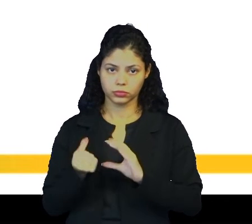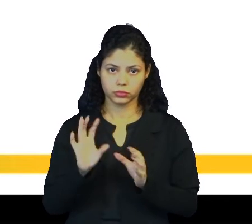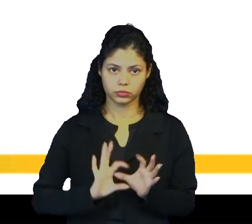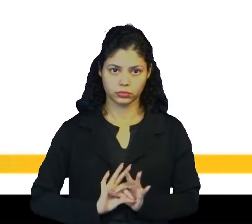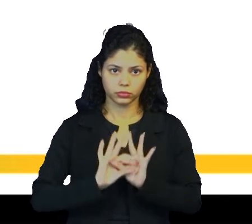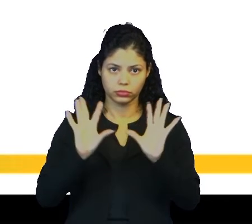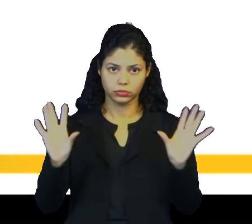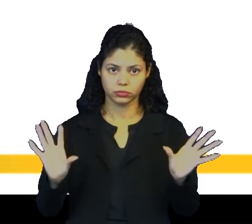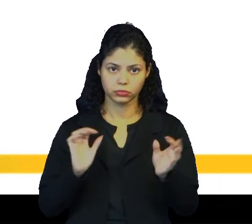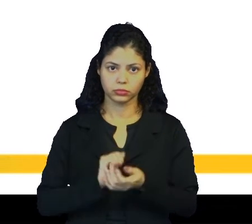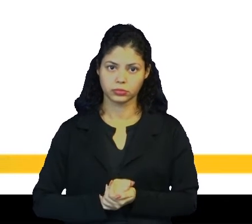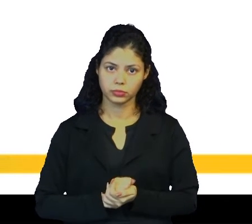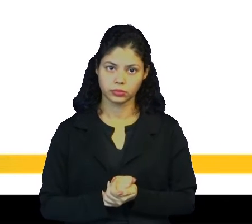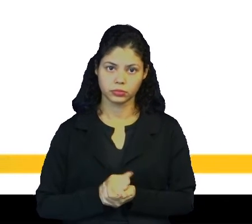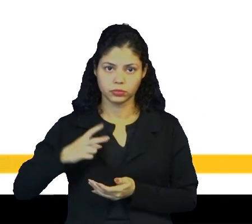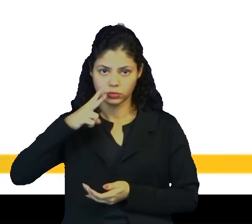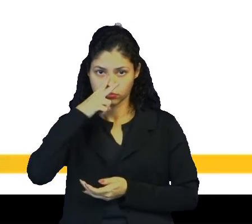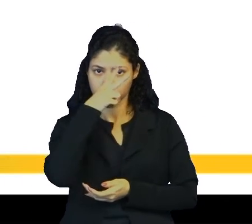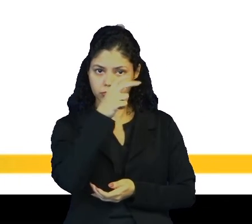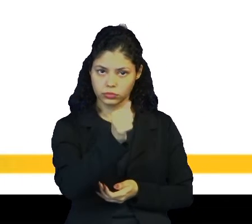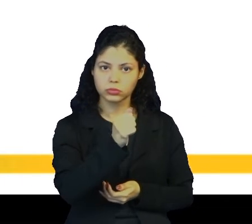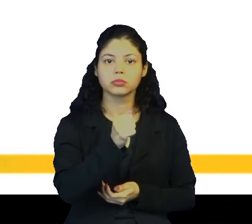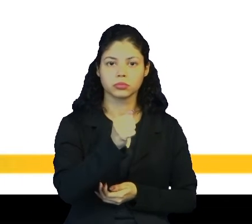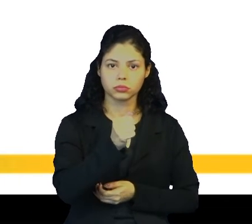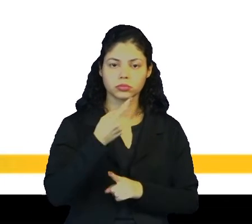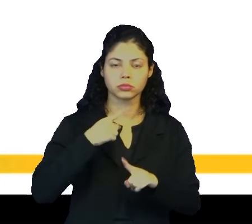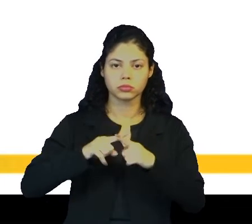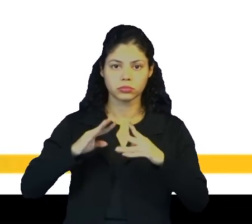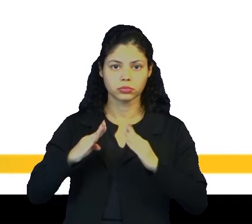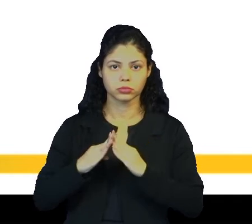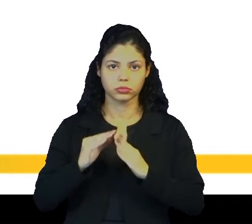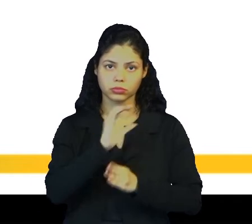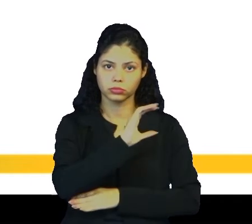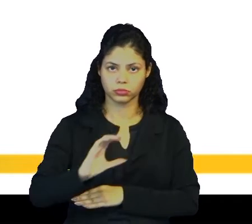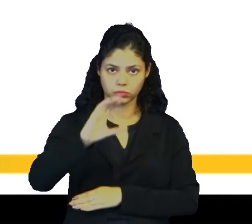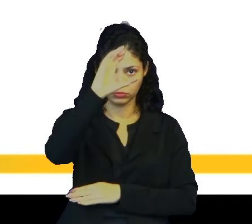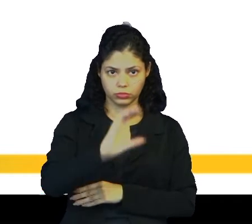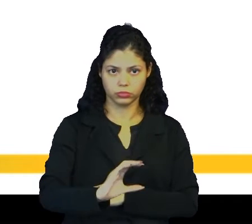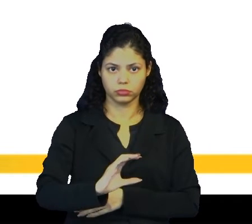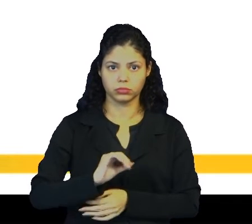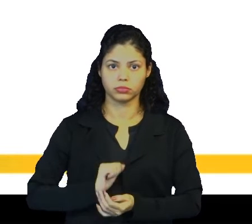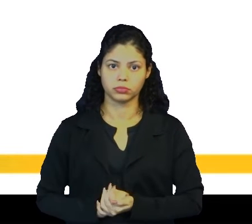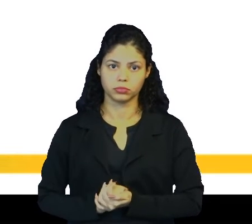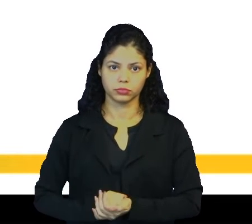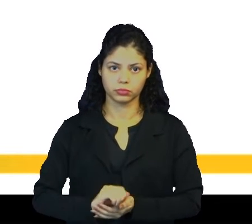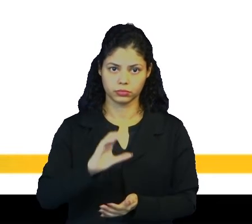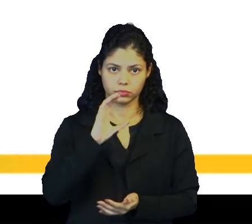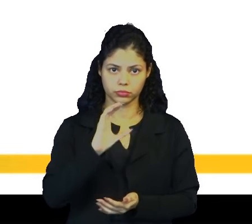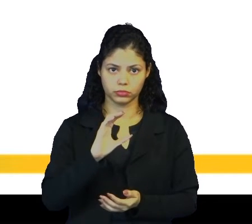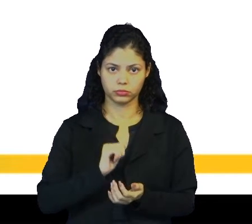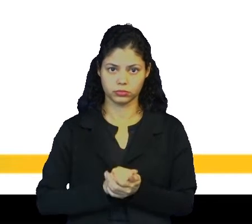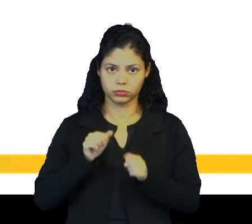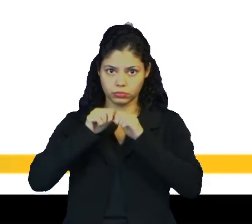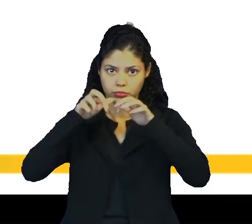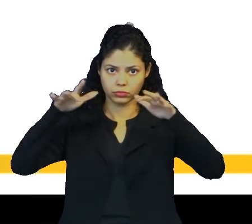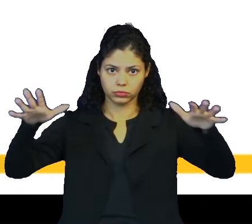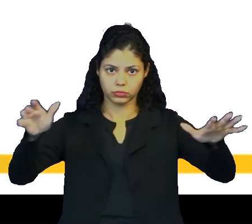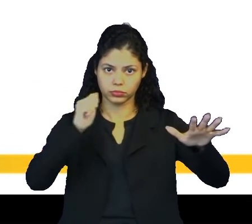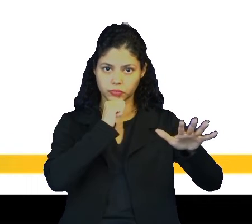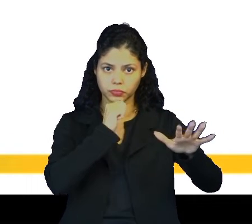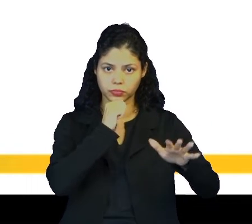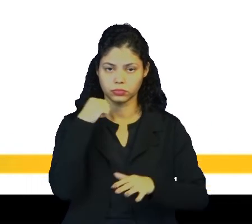do liberalismo. Letra B, fortalecimento do poder da Igreja Católica. Letra C, expansão